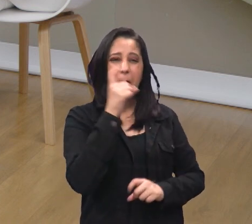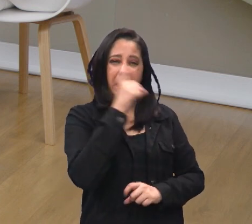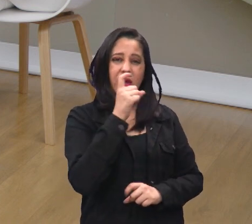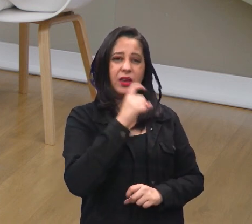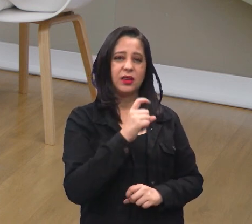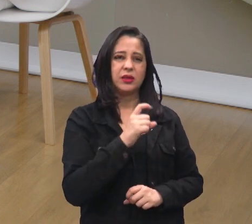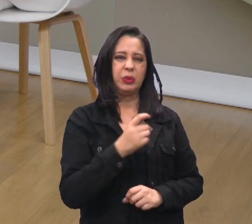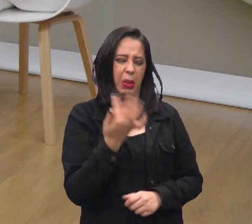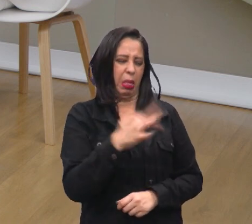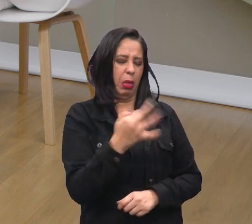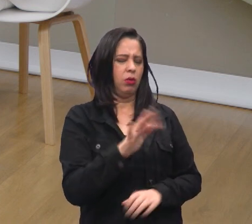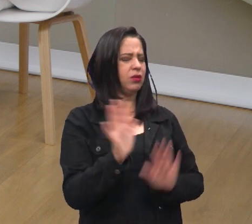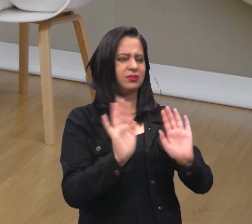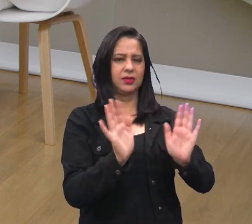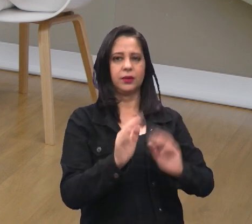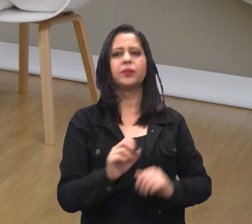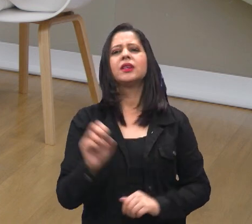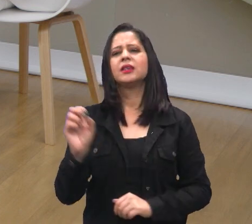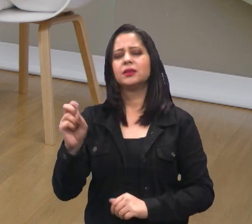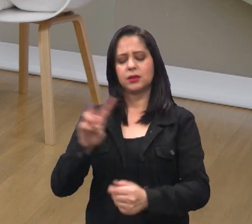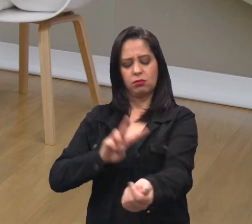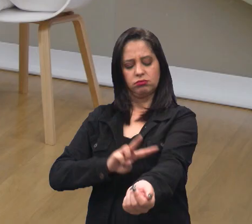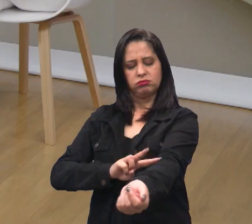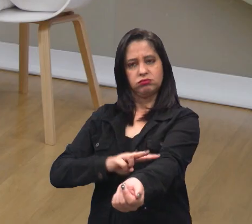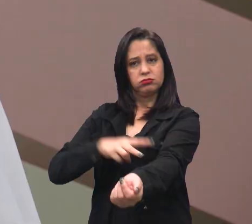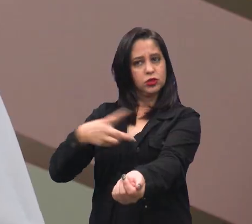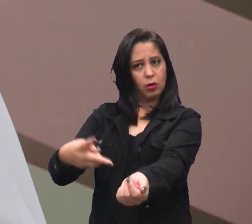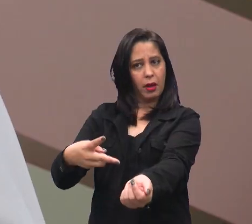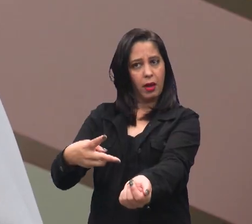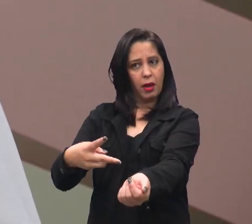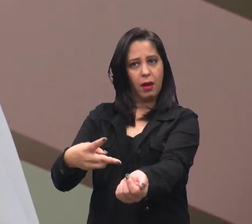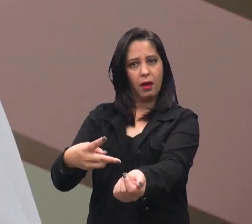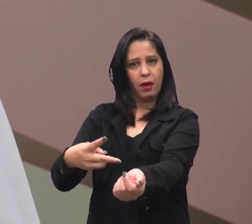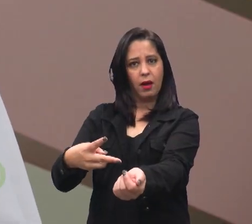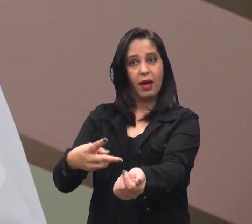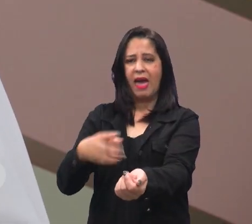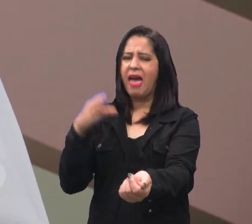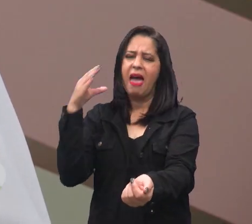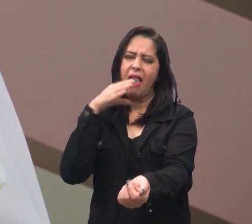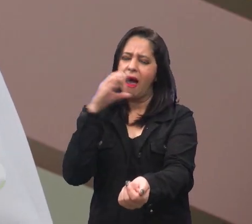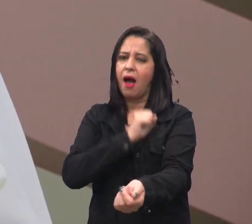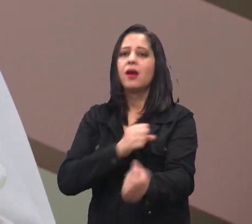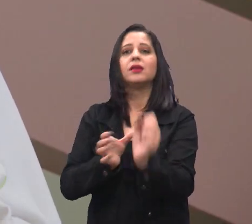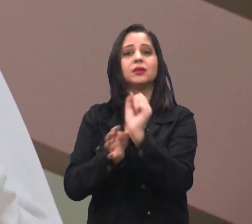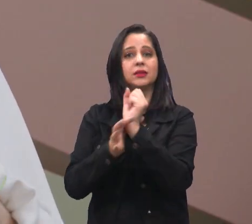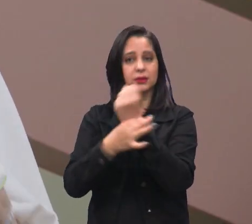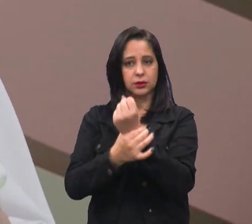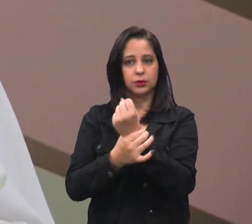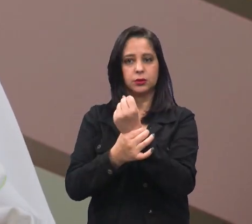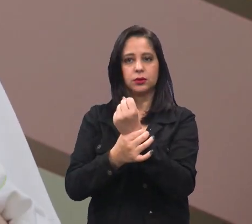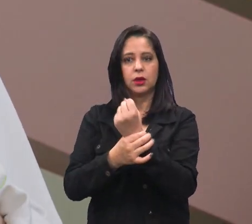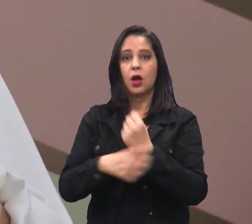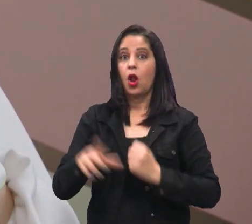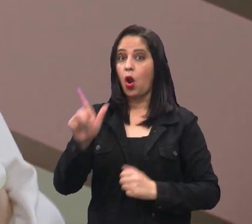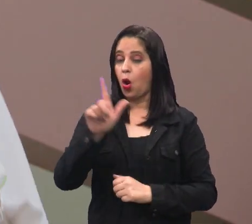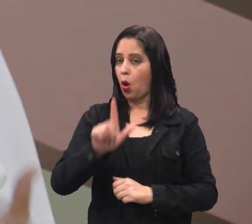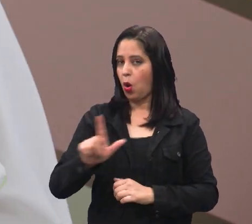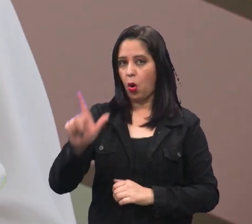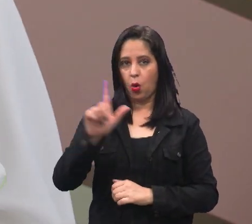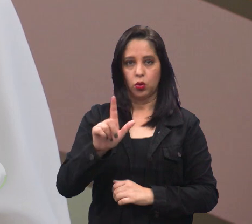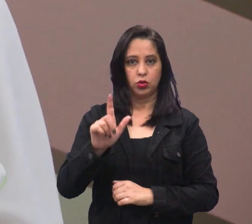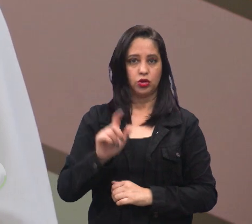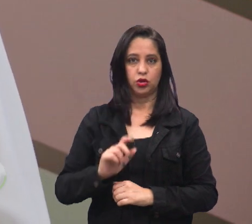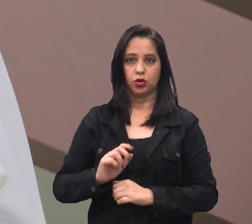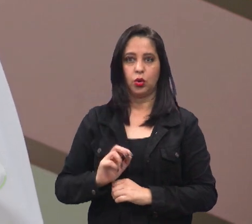não dói. A doação de sangue, ela é segura, ela é rápida. Claro que não deve doar sangue para tentar fazer